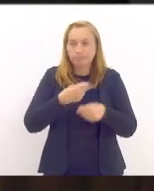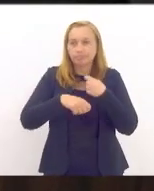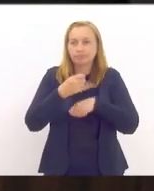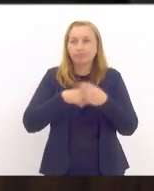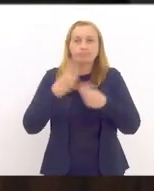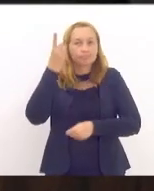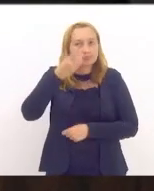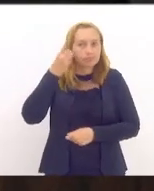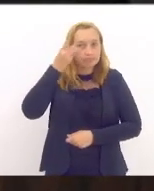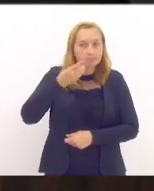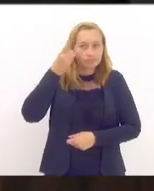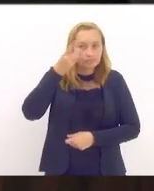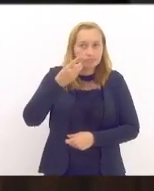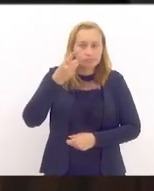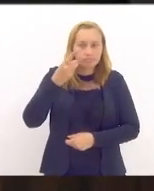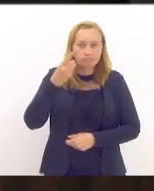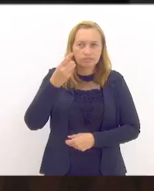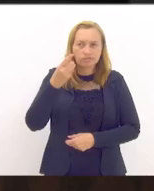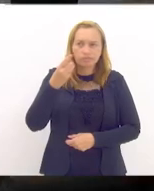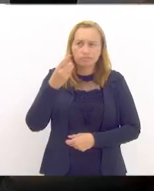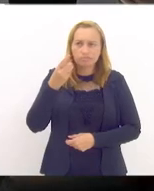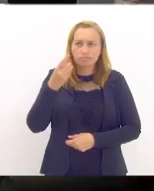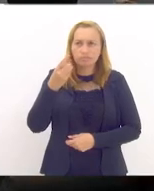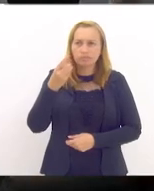Deputado valdé Carvalho